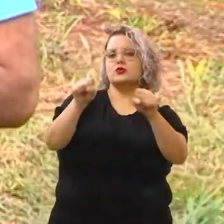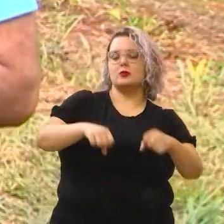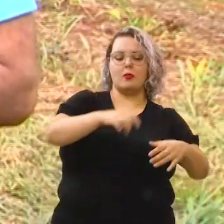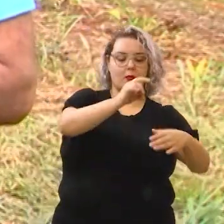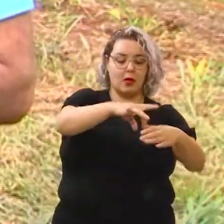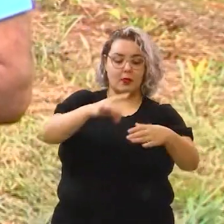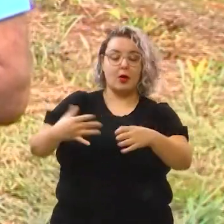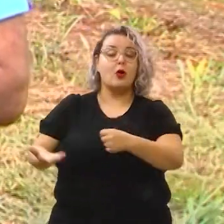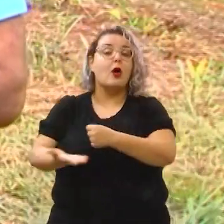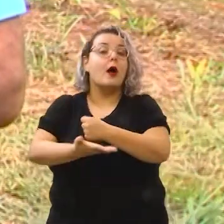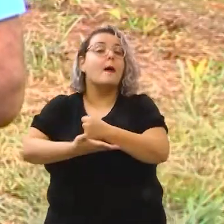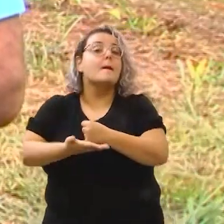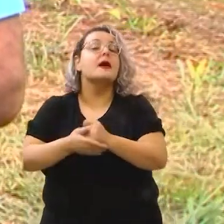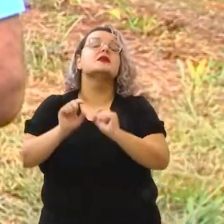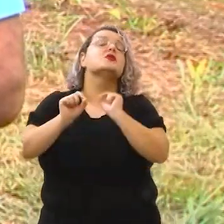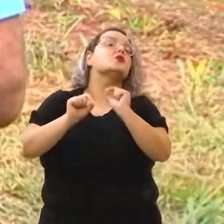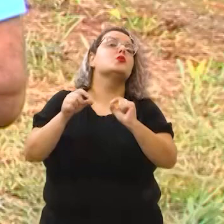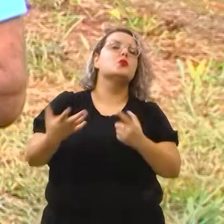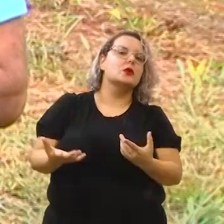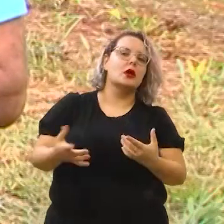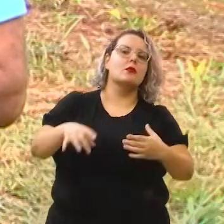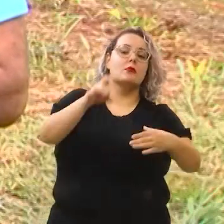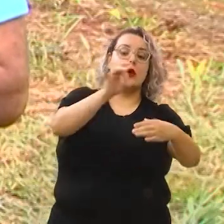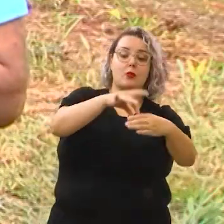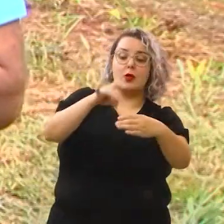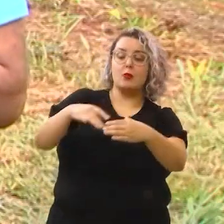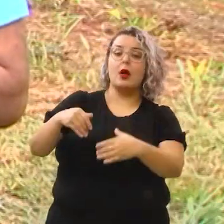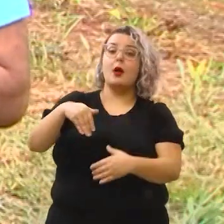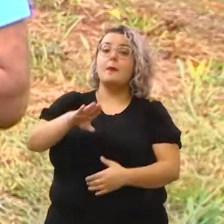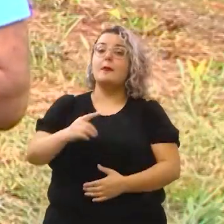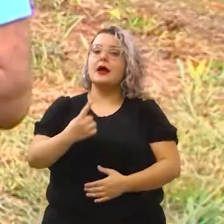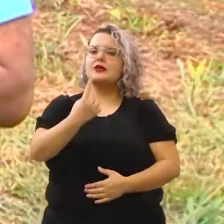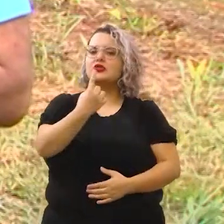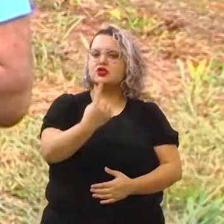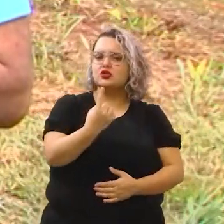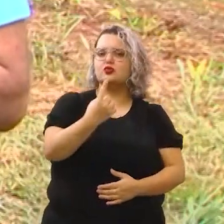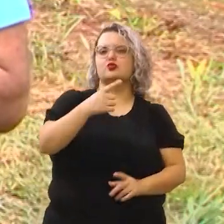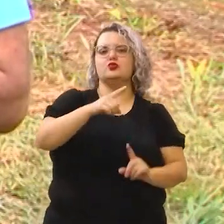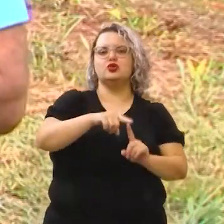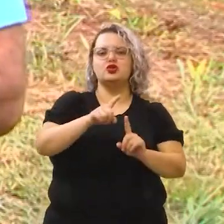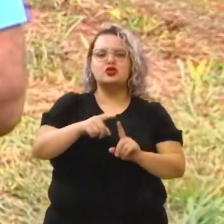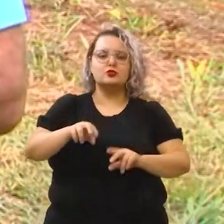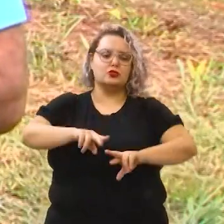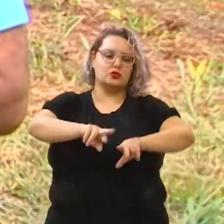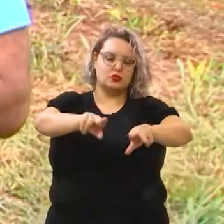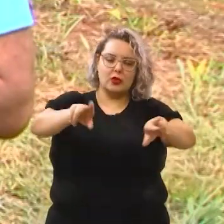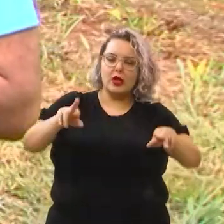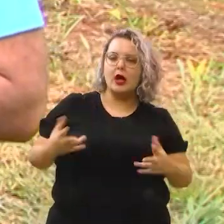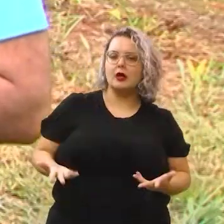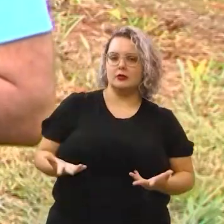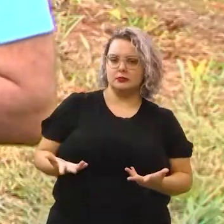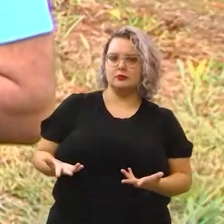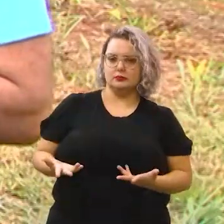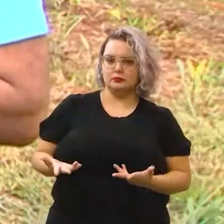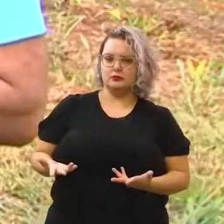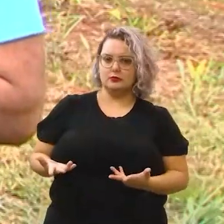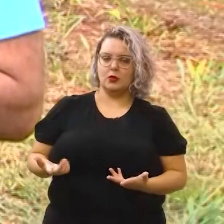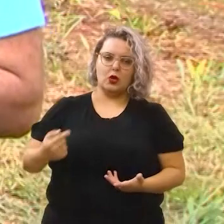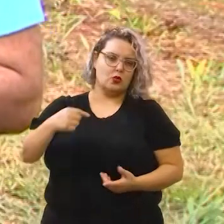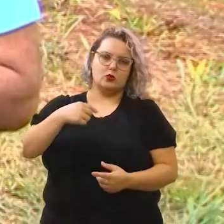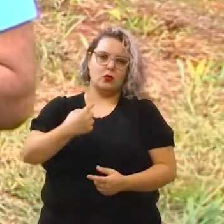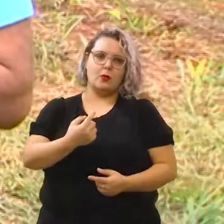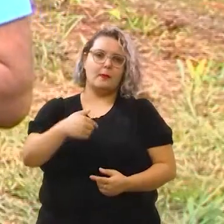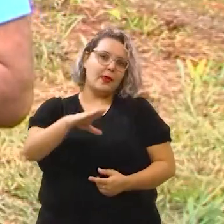como base o cultivo de mais de uma variedade, uma espécie,